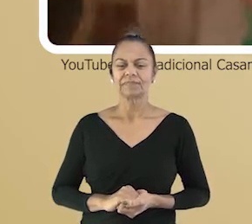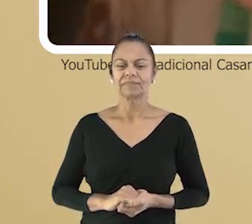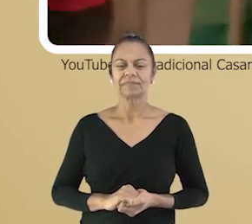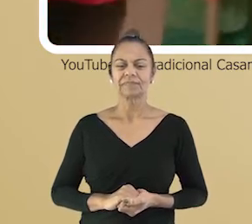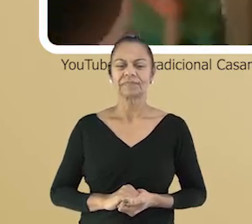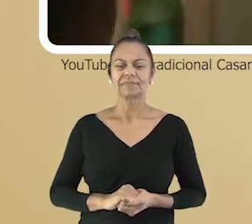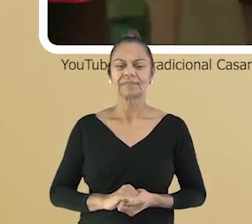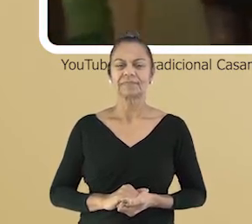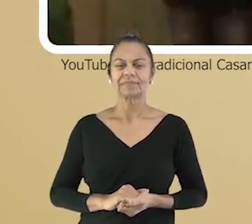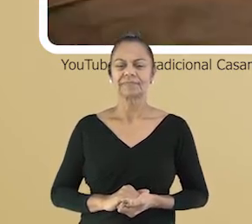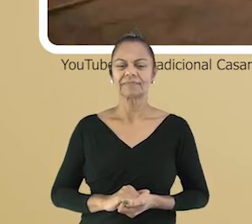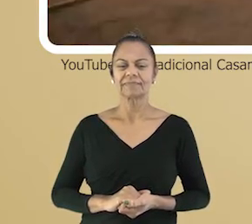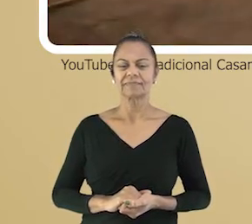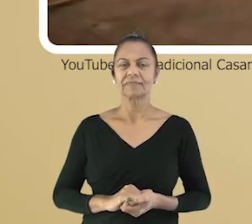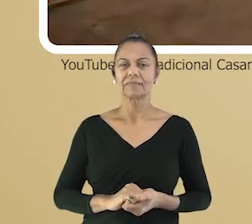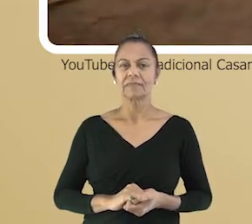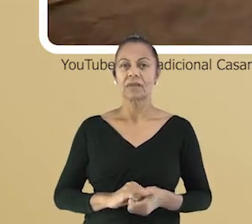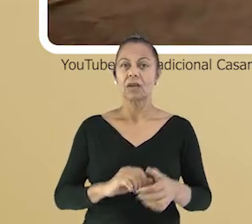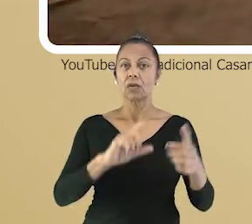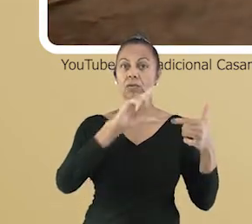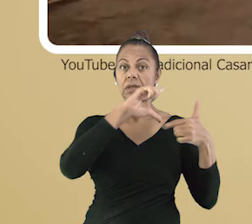todos dançassem.